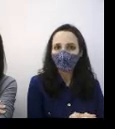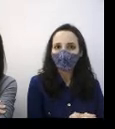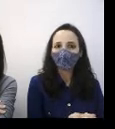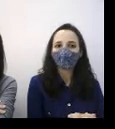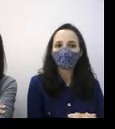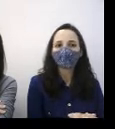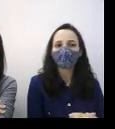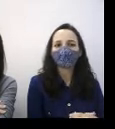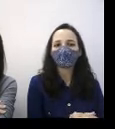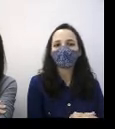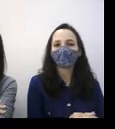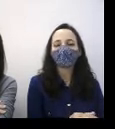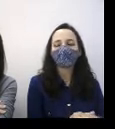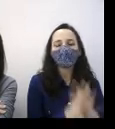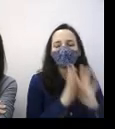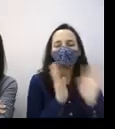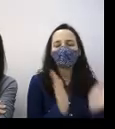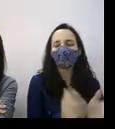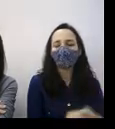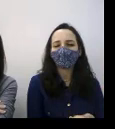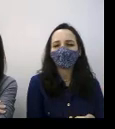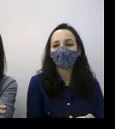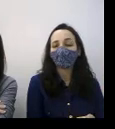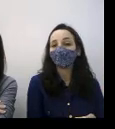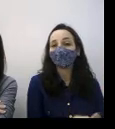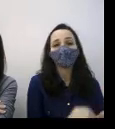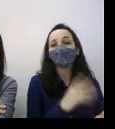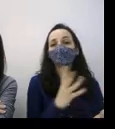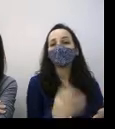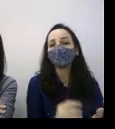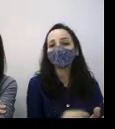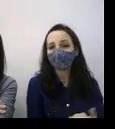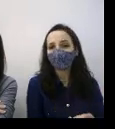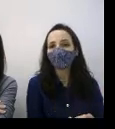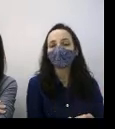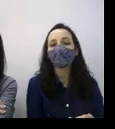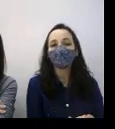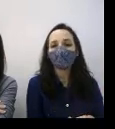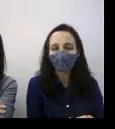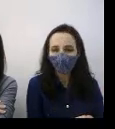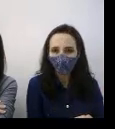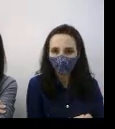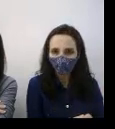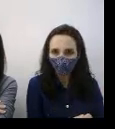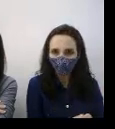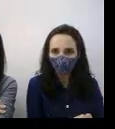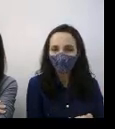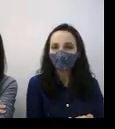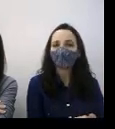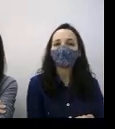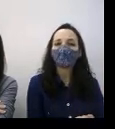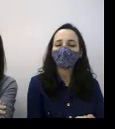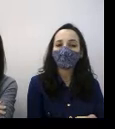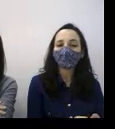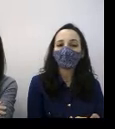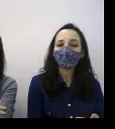isso. E muitas vezes nós adultos acabamos não comentando com a criança, não permitindo que as crianças vivenciem também esse momento. Então,